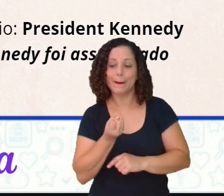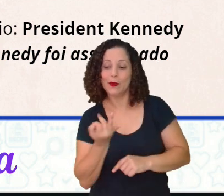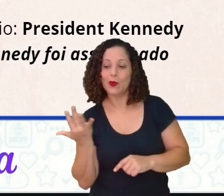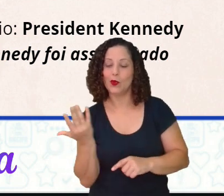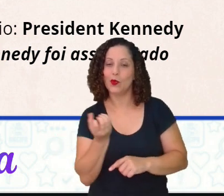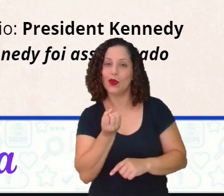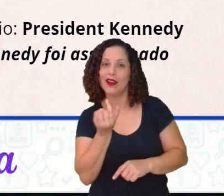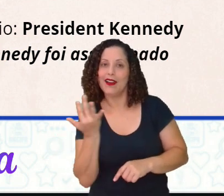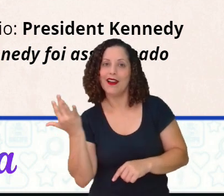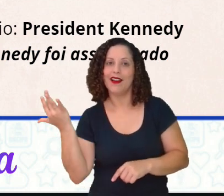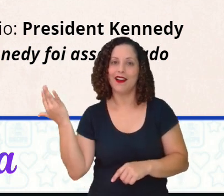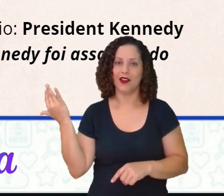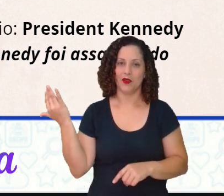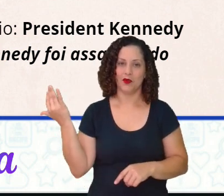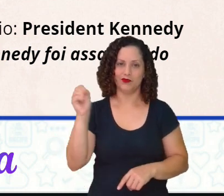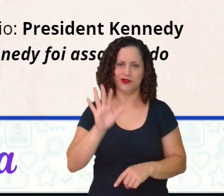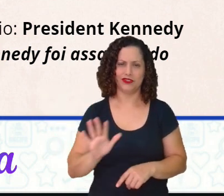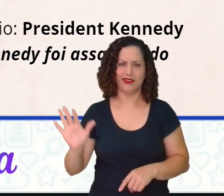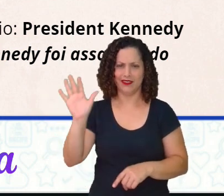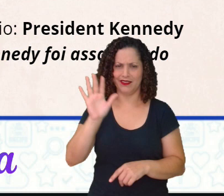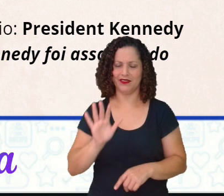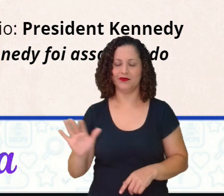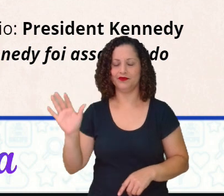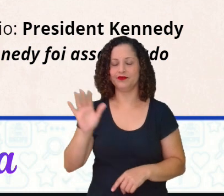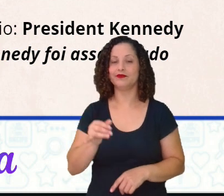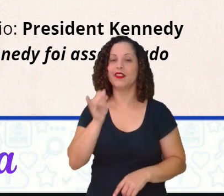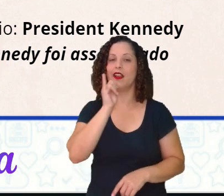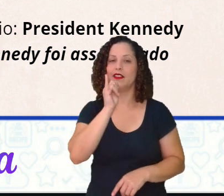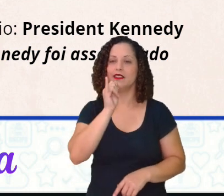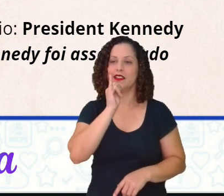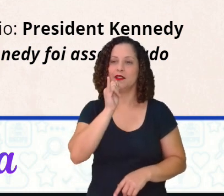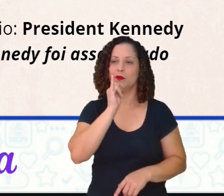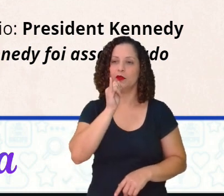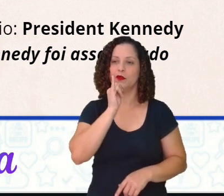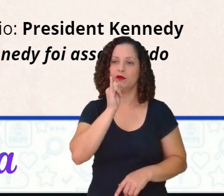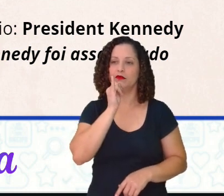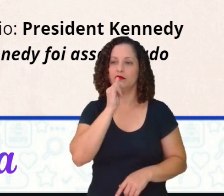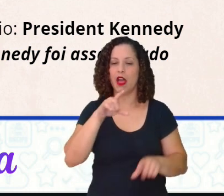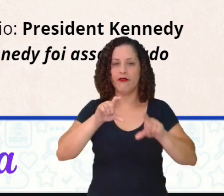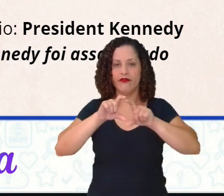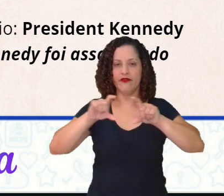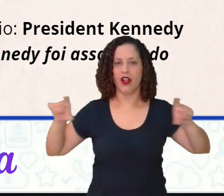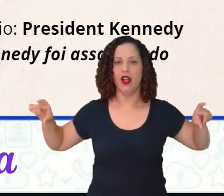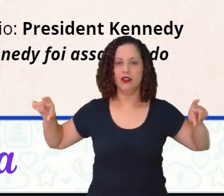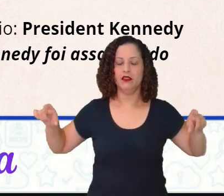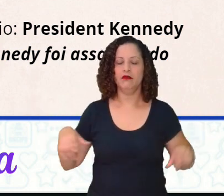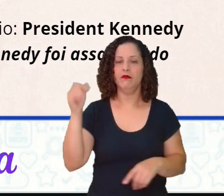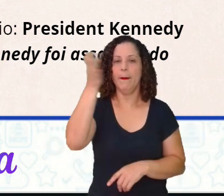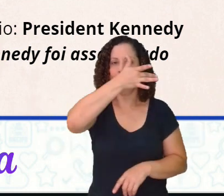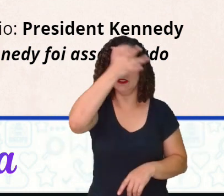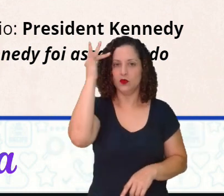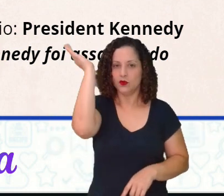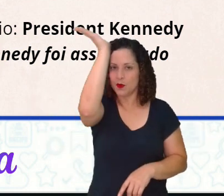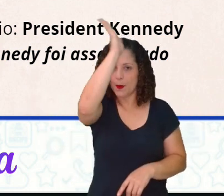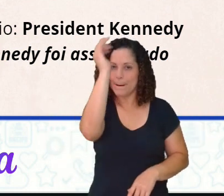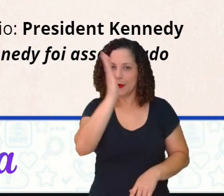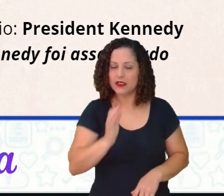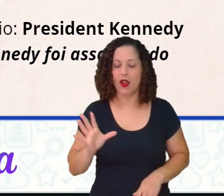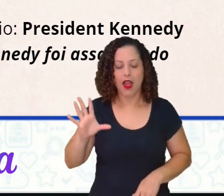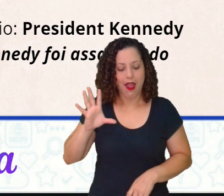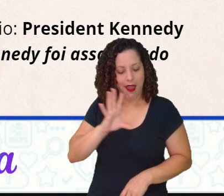geral, tá? Quando eu falo assim, Brazilians like soccer, brasileiros amam futebol.